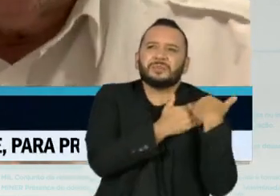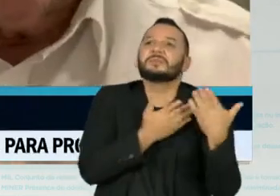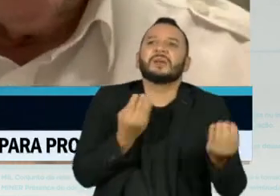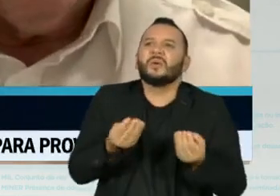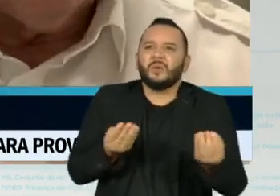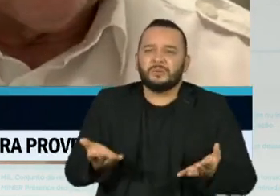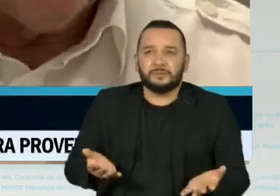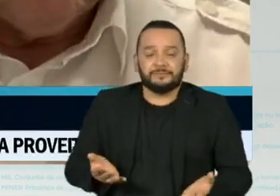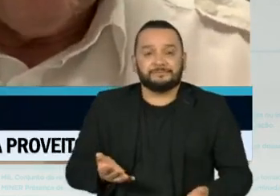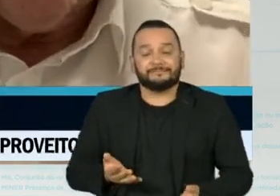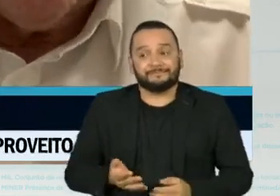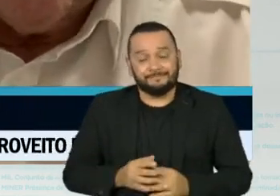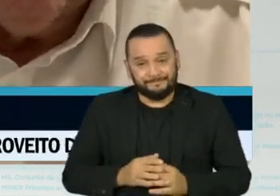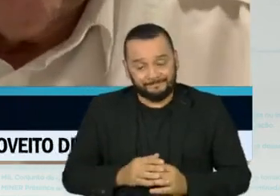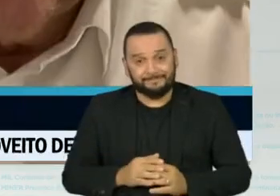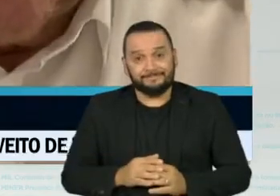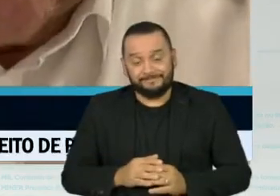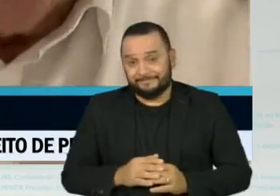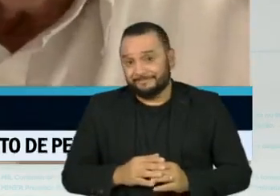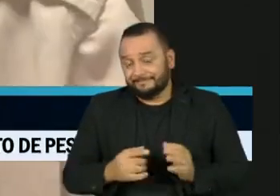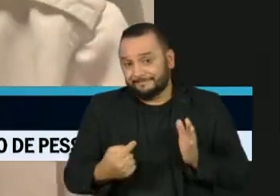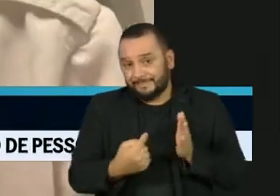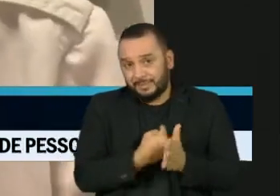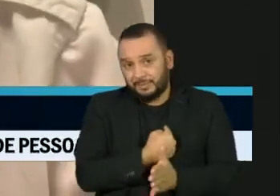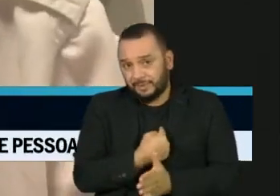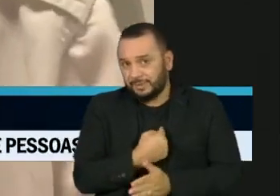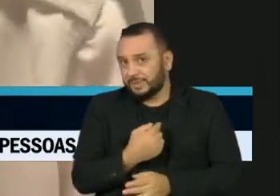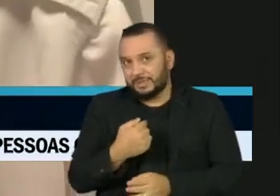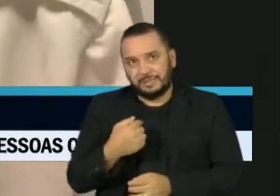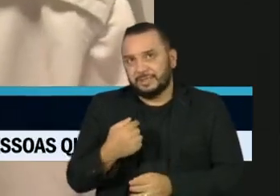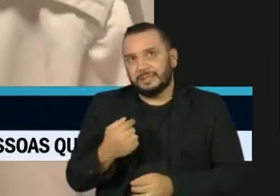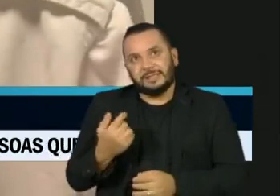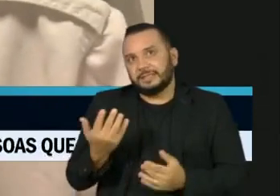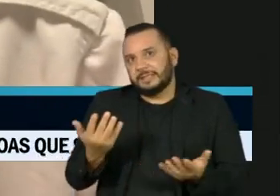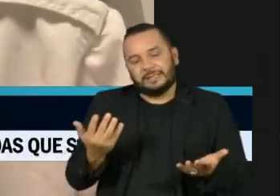Olha, essa é uma pergunta que só pode ser respondida